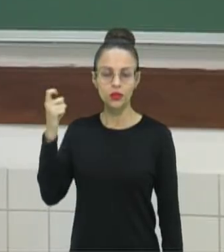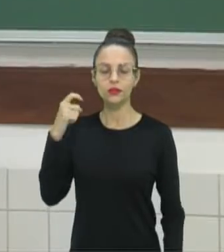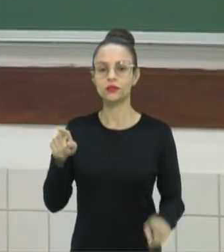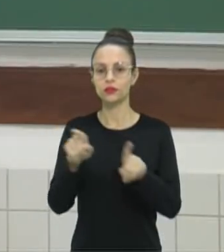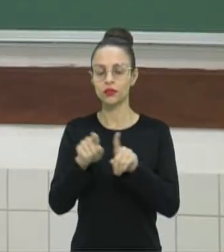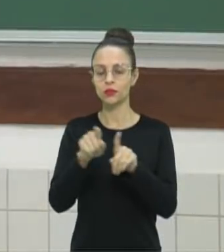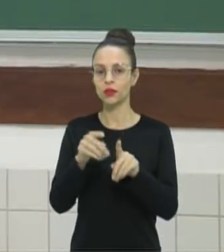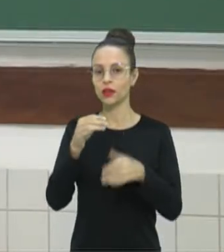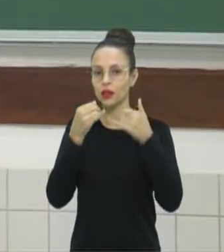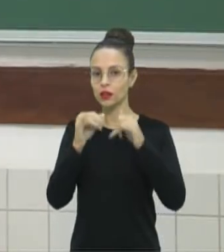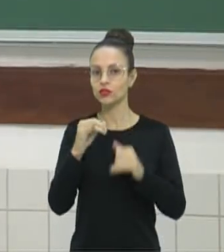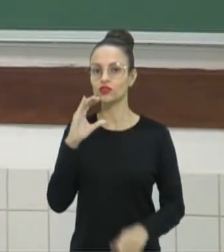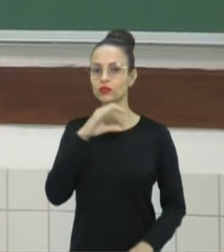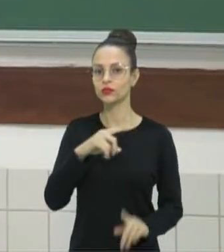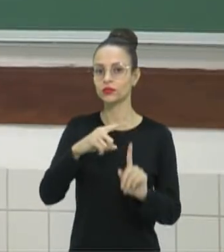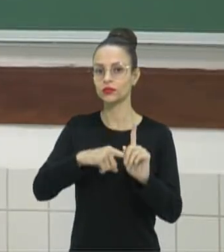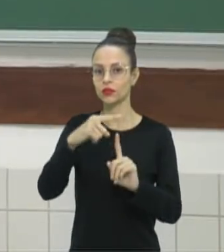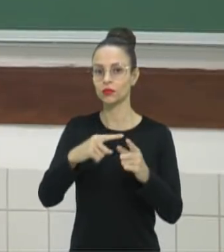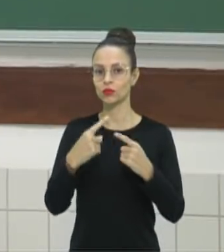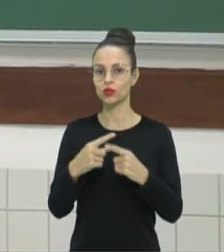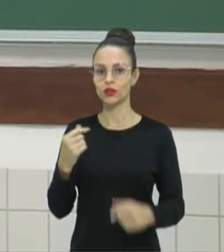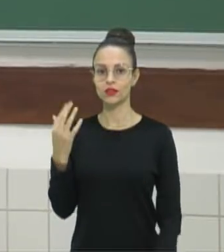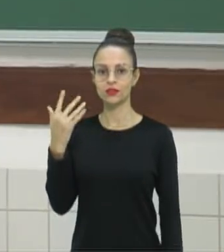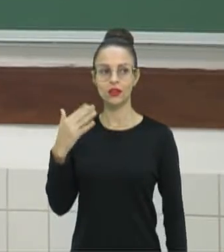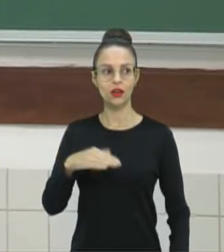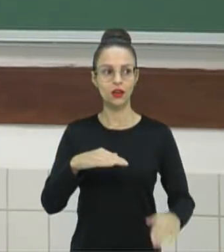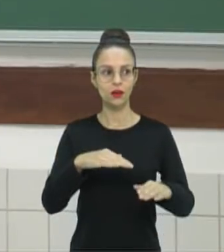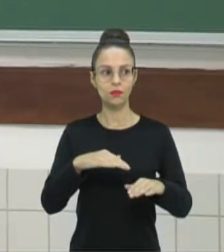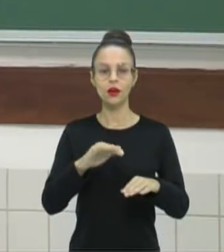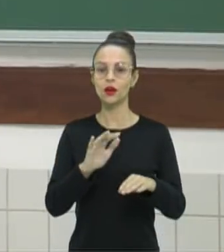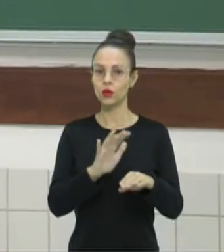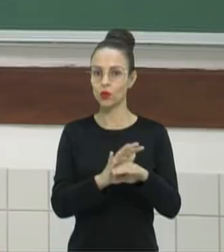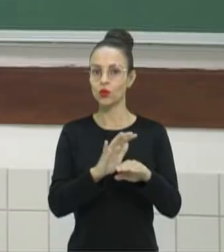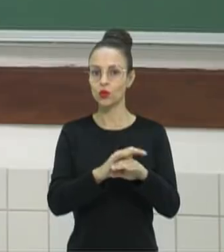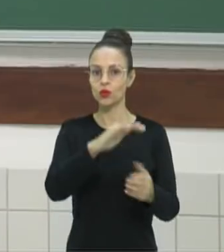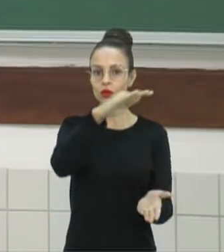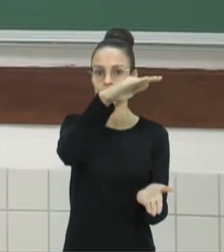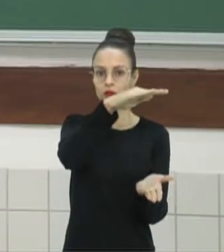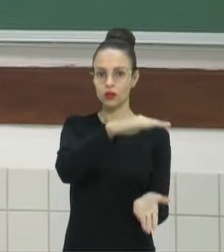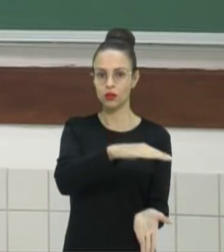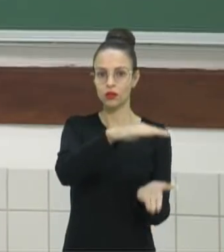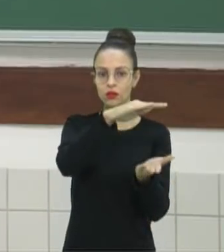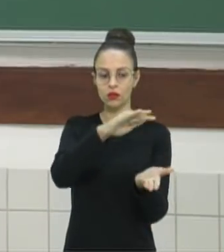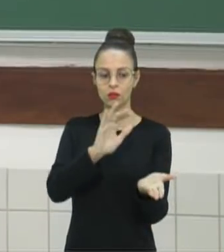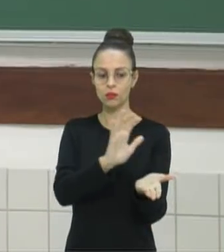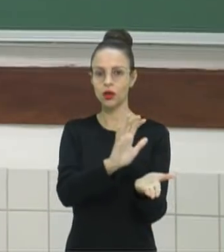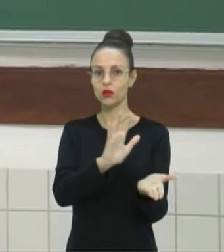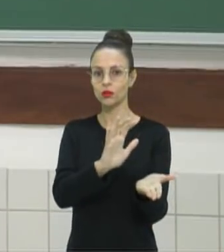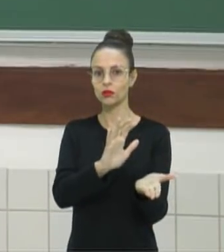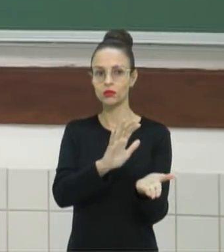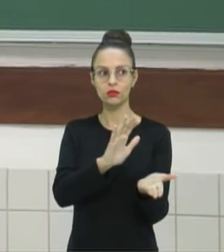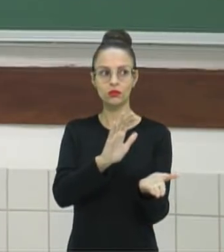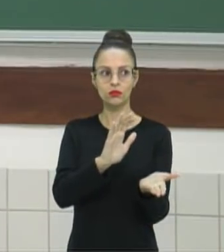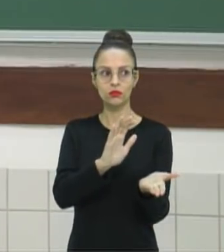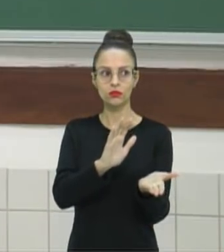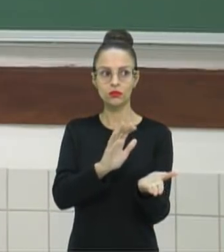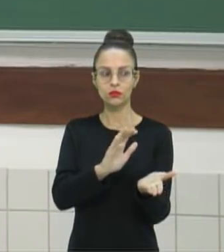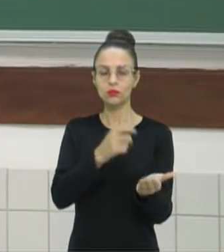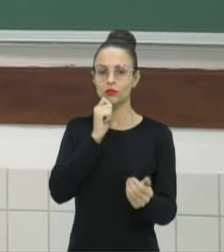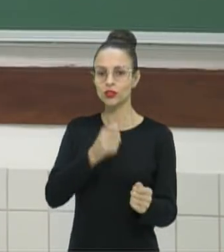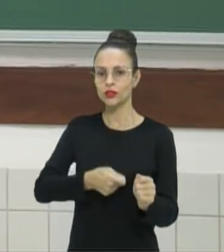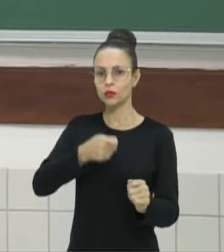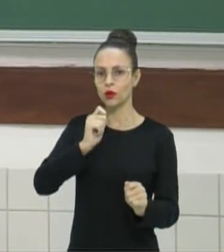energia térmica, porque se você colocar a mão naquele batistaca, tu vai perceber que esquentou, né? Se você, por exemplo, ficar lá batendo sobre um prego, tu